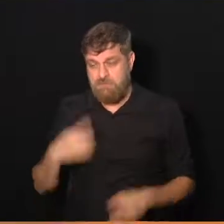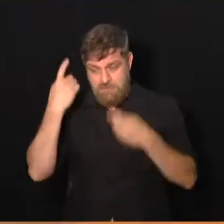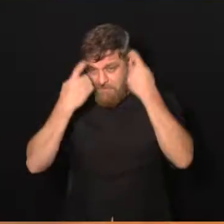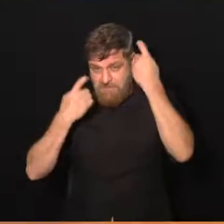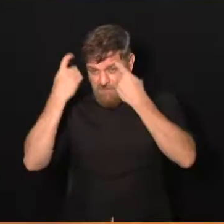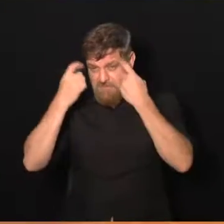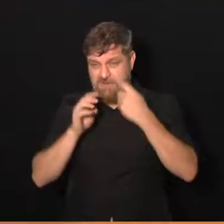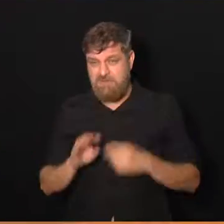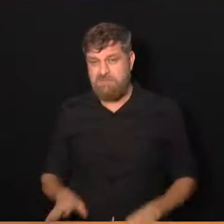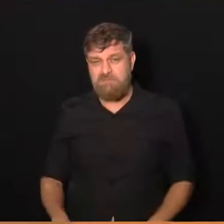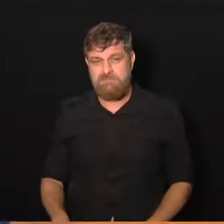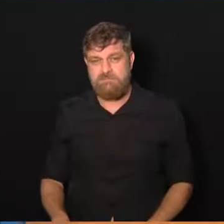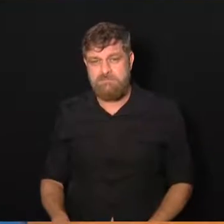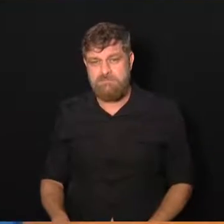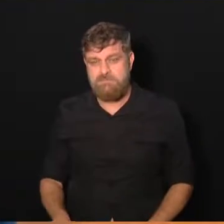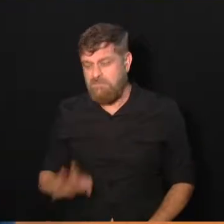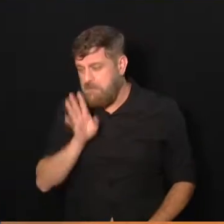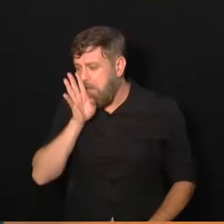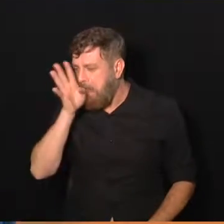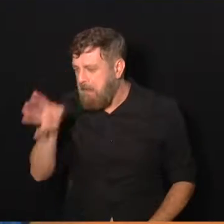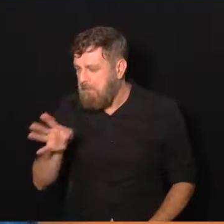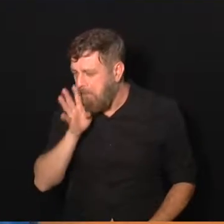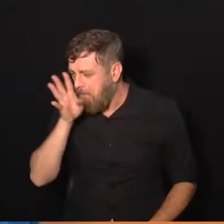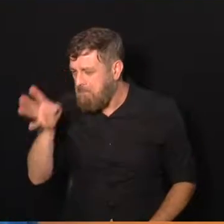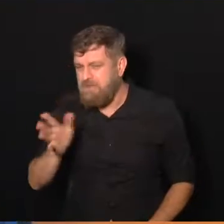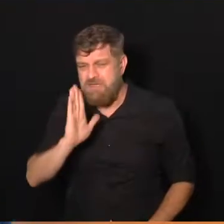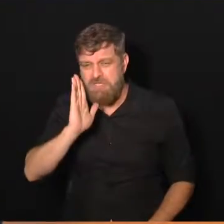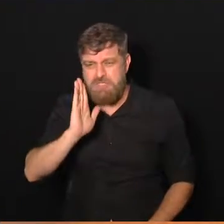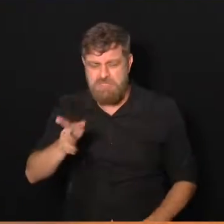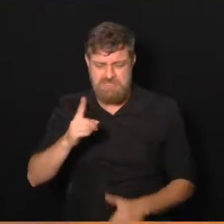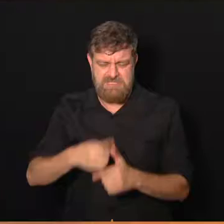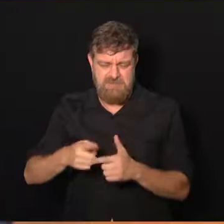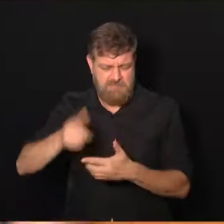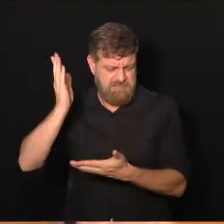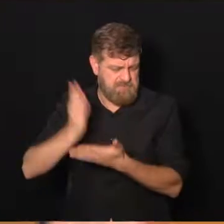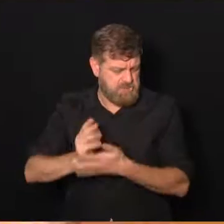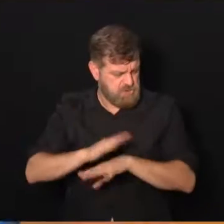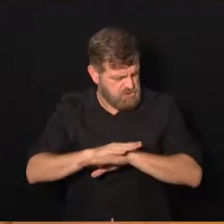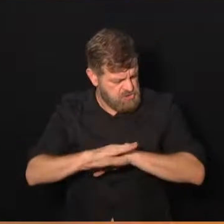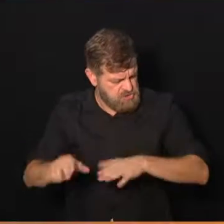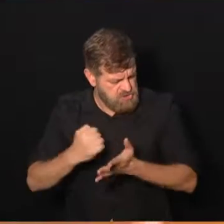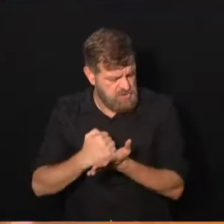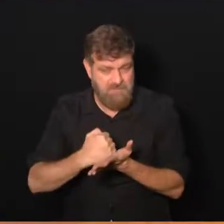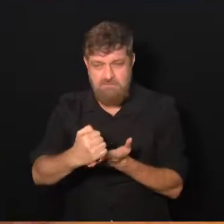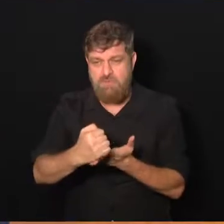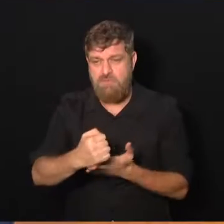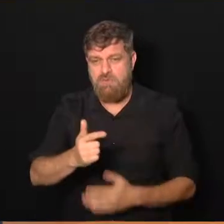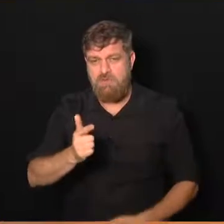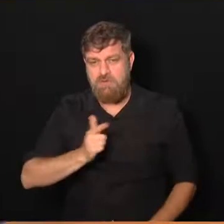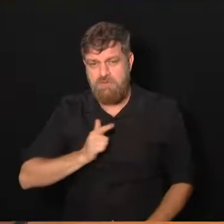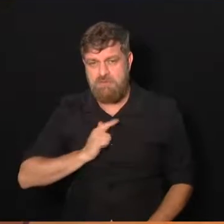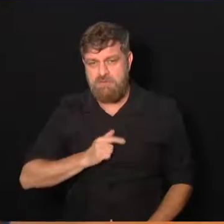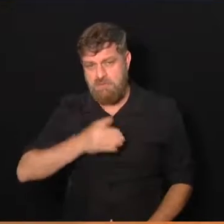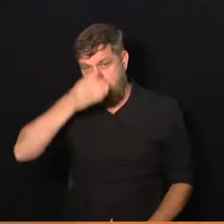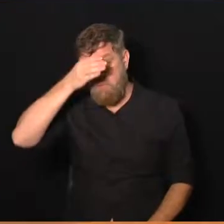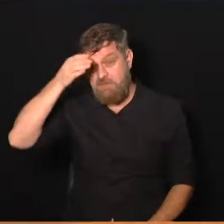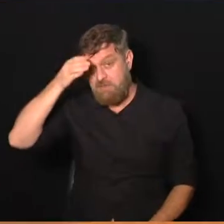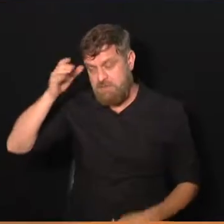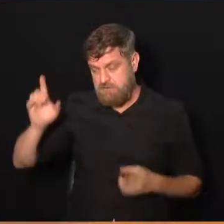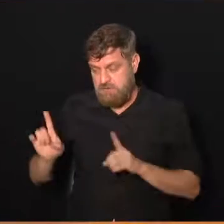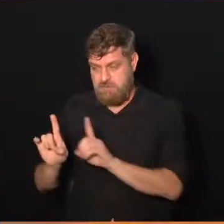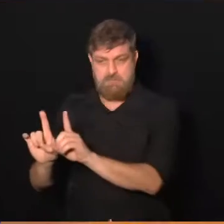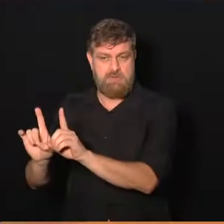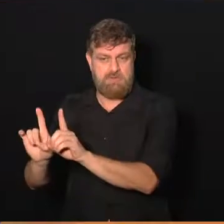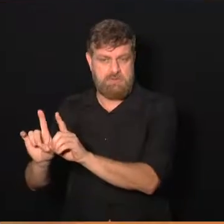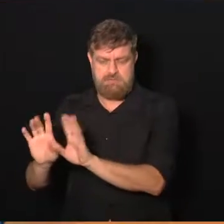preocupação de condenar, já foi resolvido o caso, tem a relação dele com o cliente dele é outra história, mas